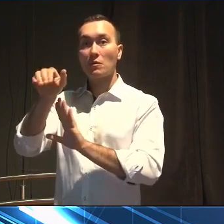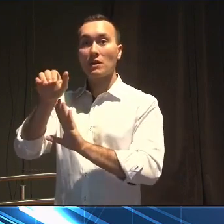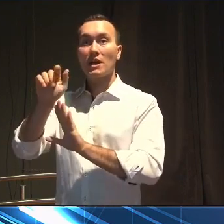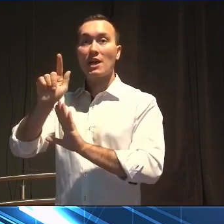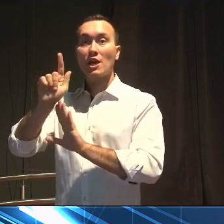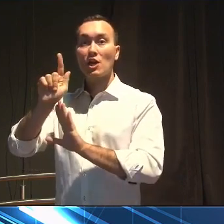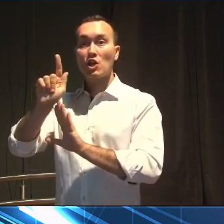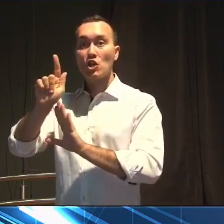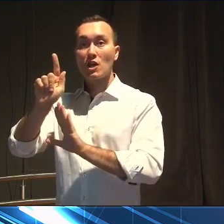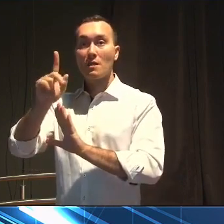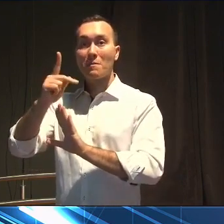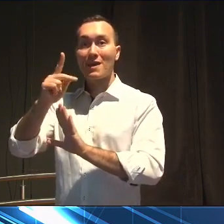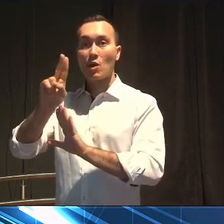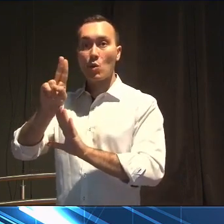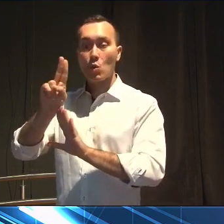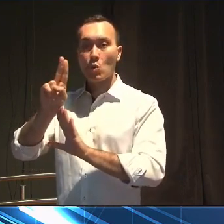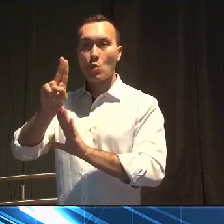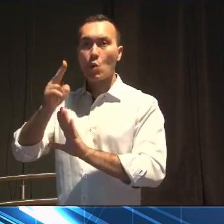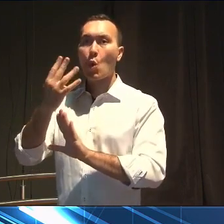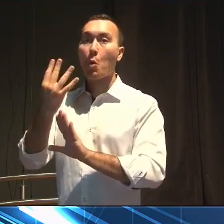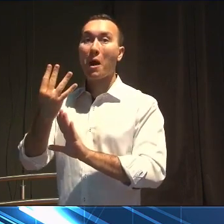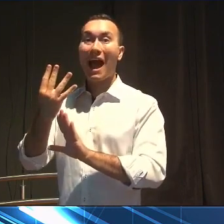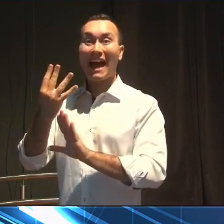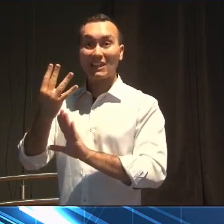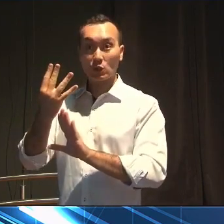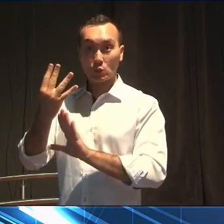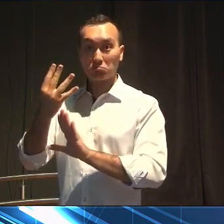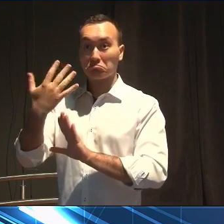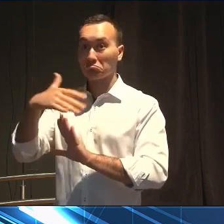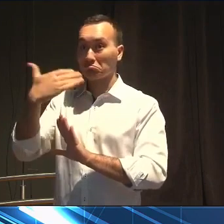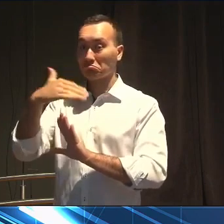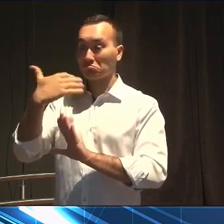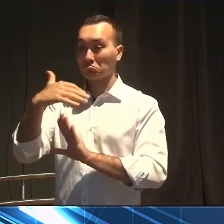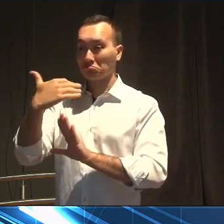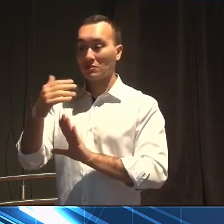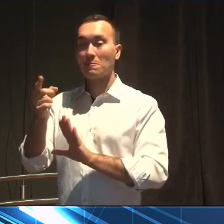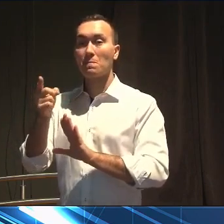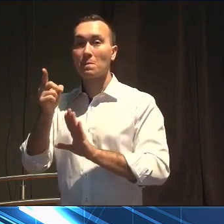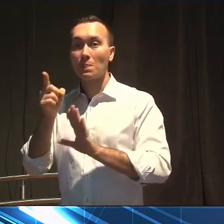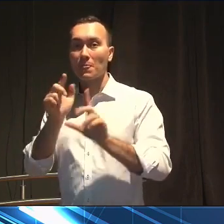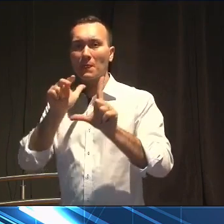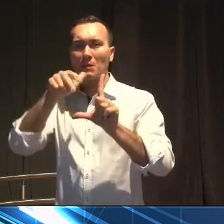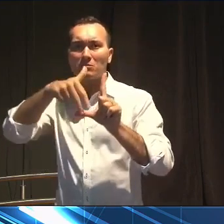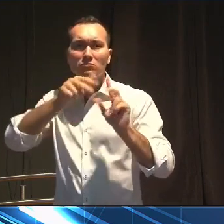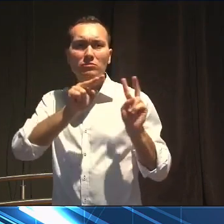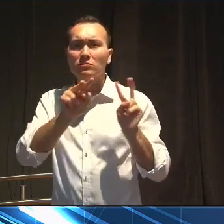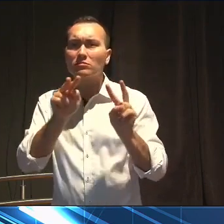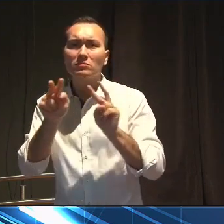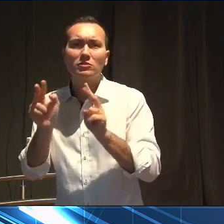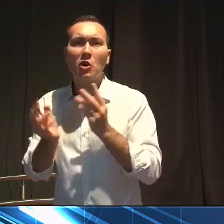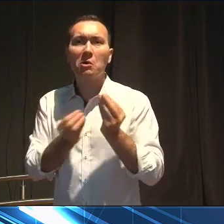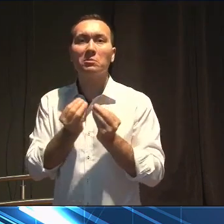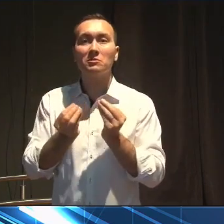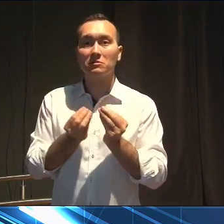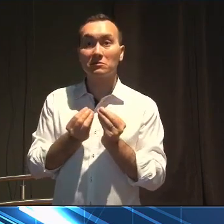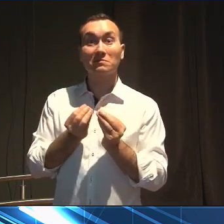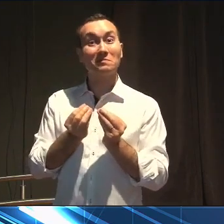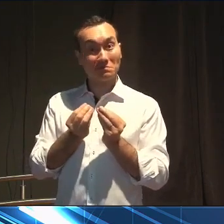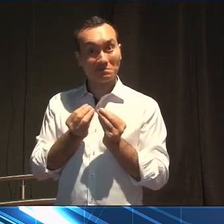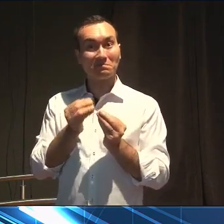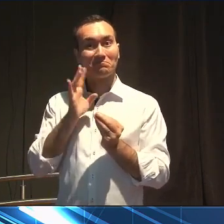ponta, para que o estudante possa, de fato, ver como é a vida no mundo real, usando aquela tecnologia e ver a diferença e o impacto que ela